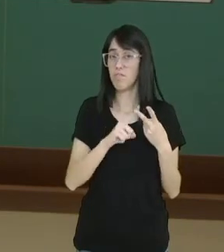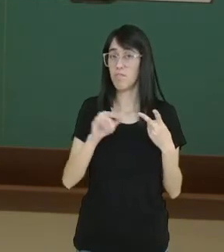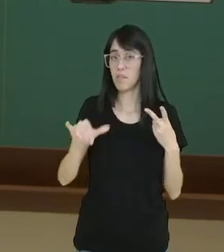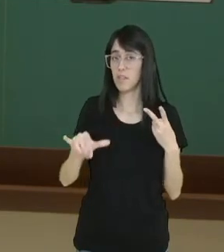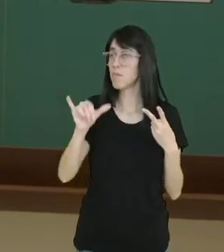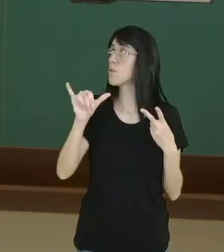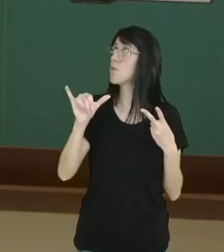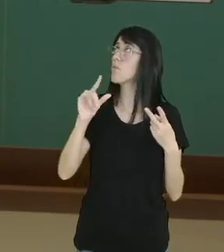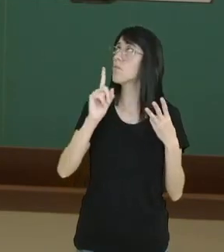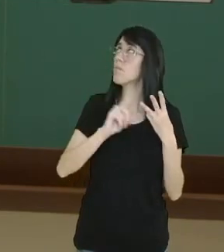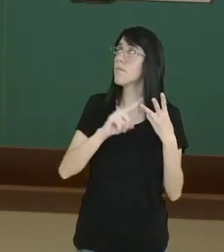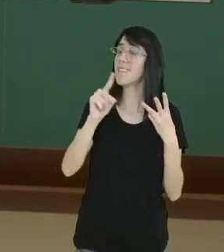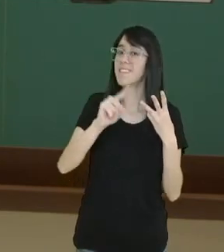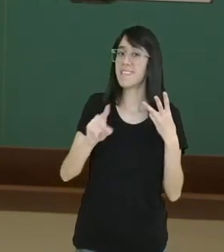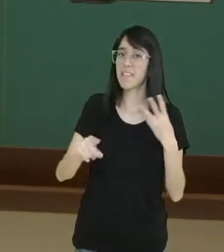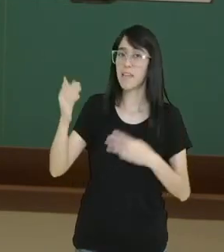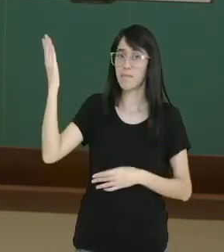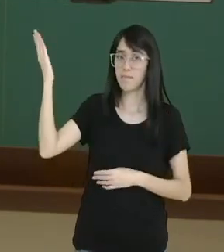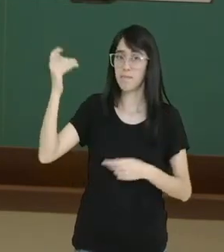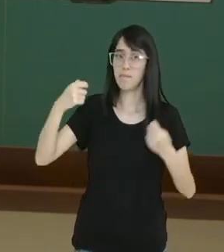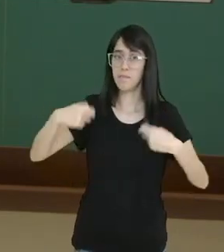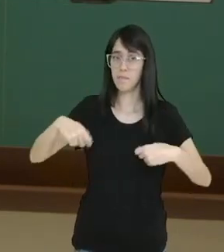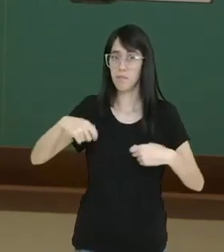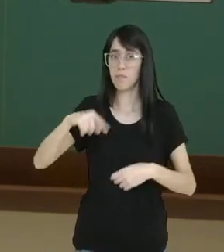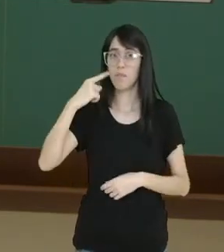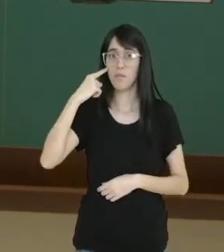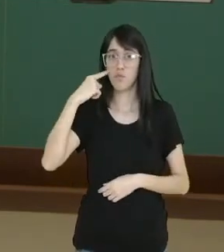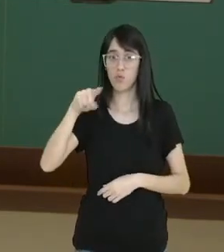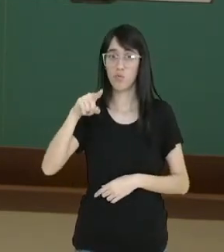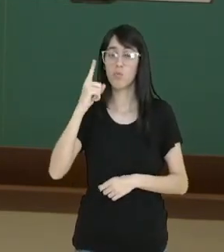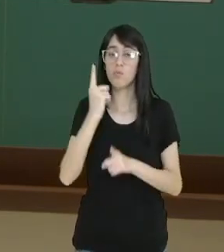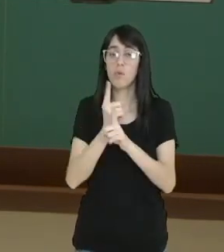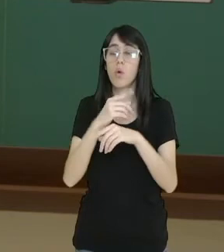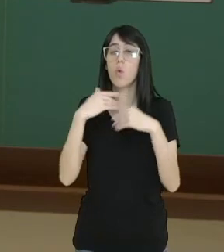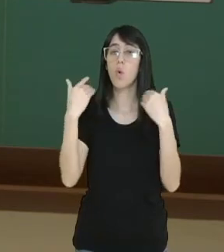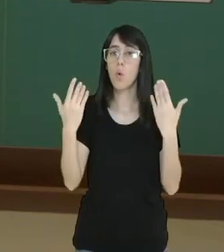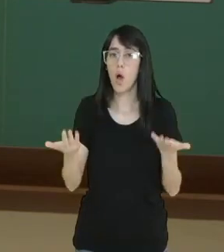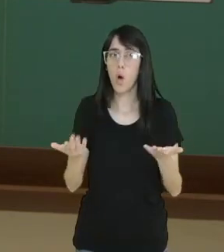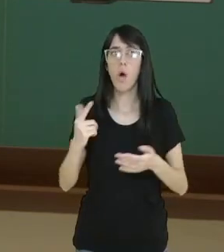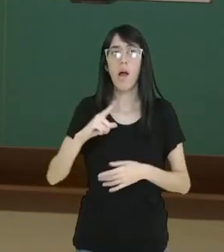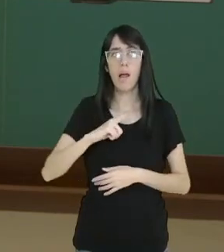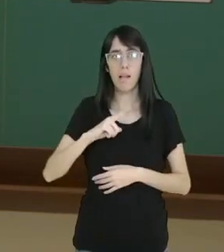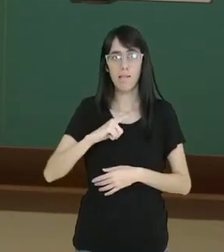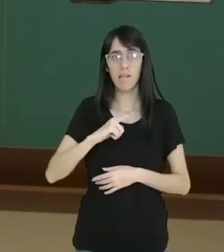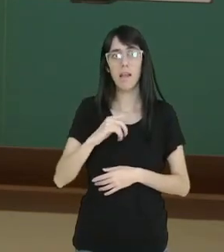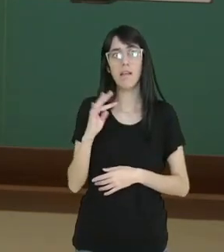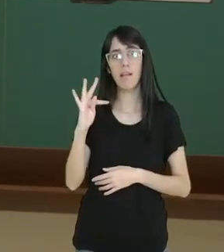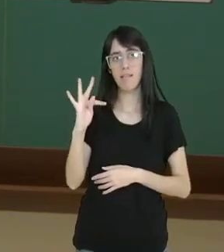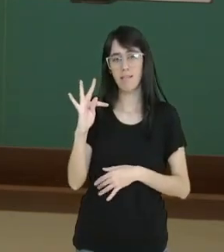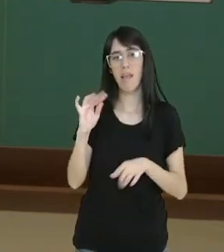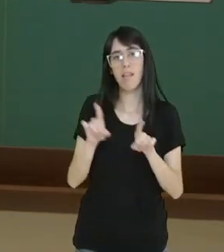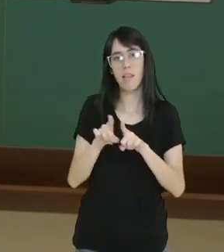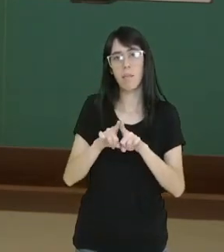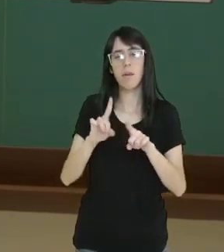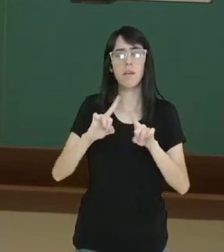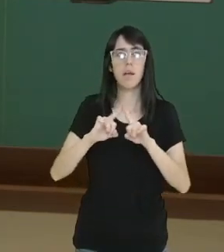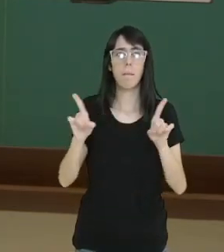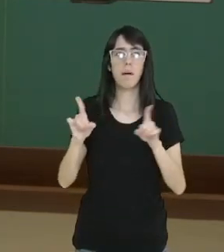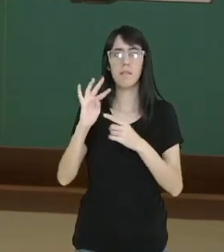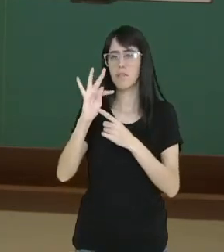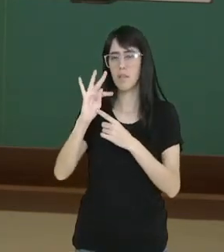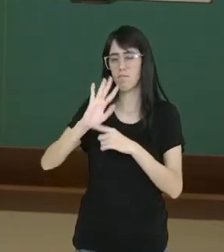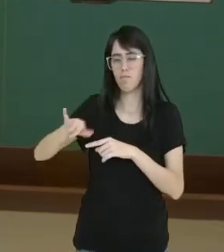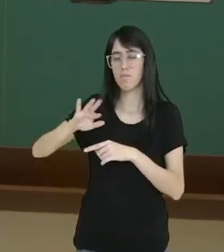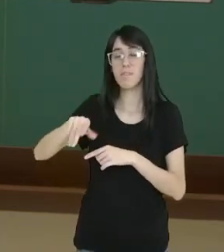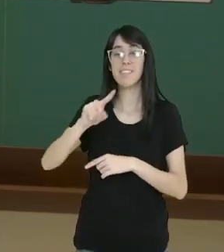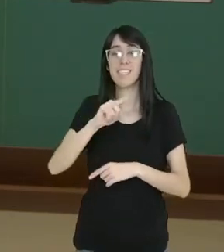aqui, e quer a medida z, que é essa aqui, ó, tá? Tem um t aqui também, mas ele não pediu o t, ele quer o z. Então